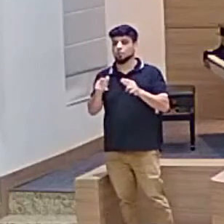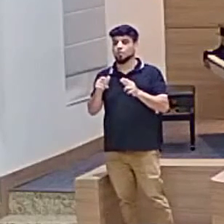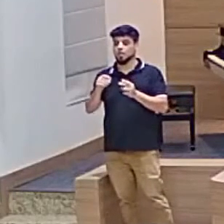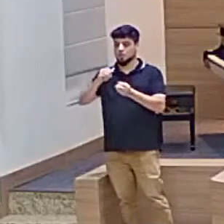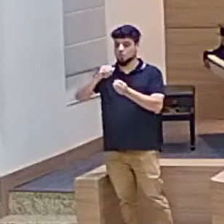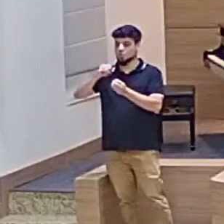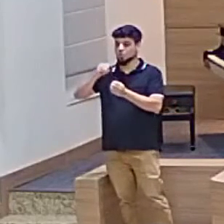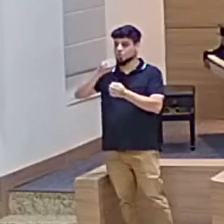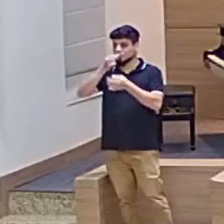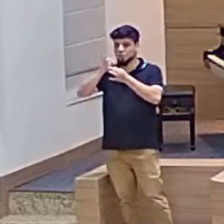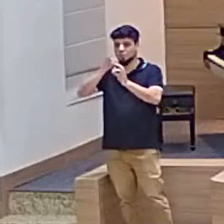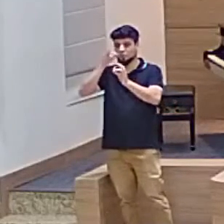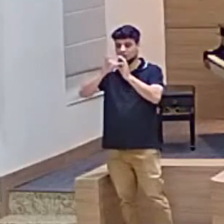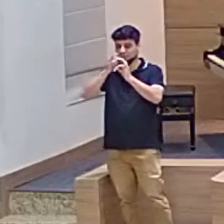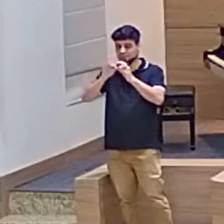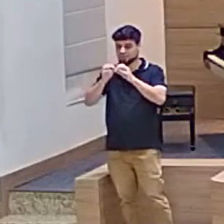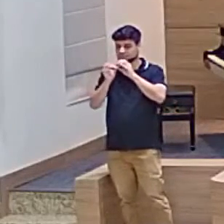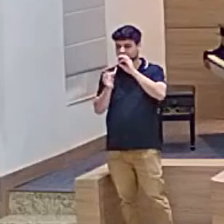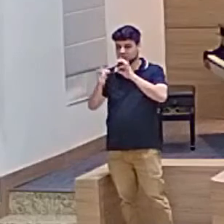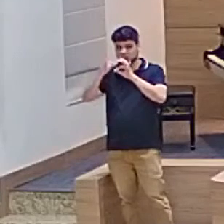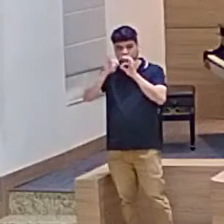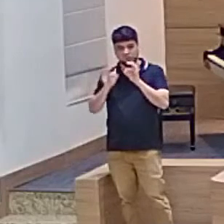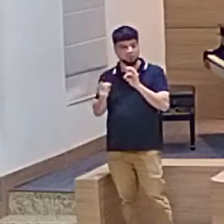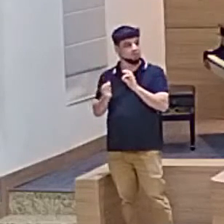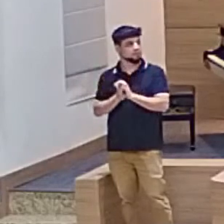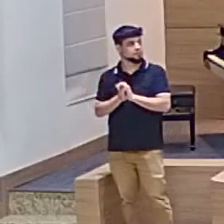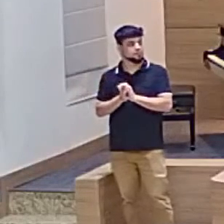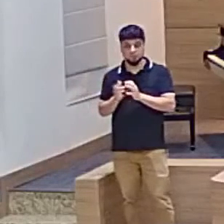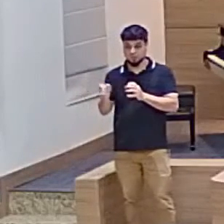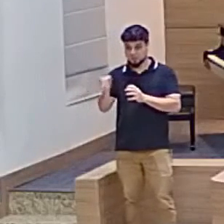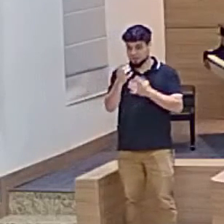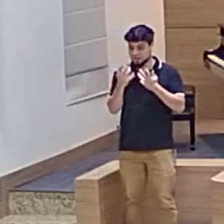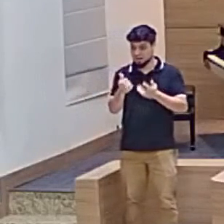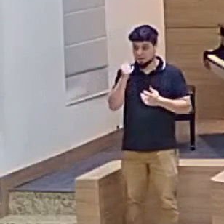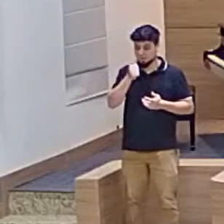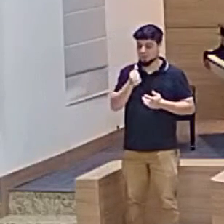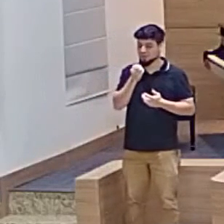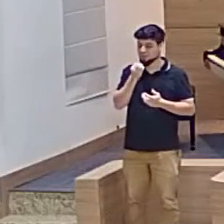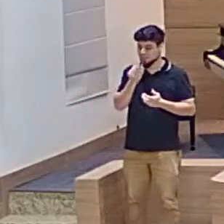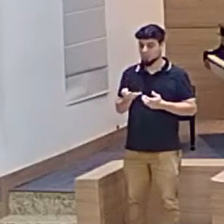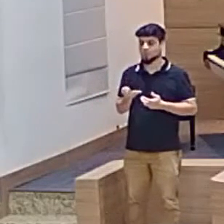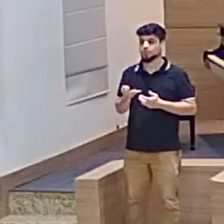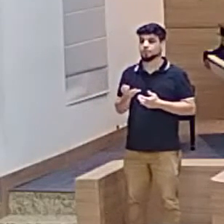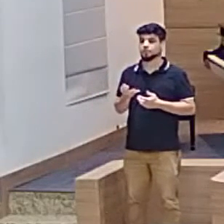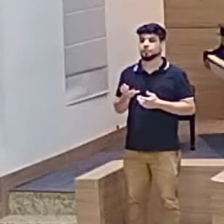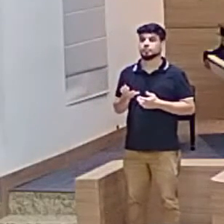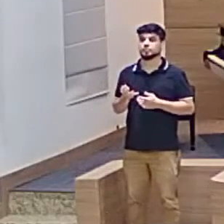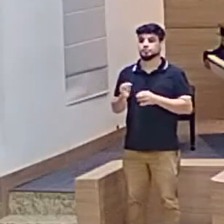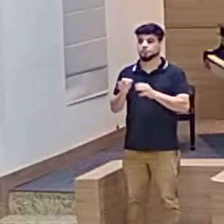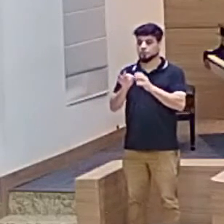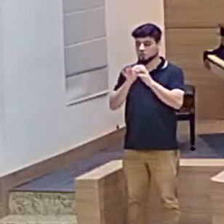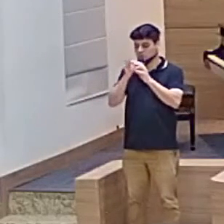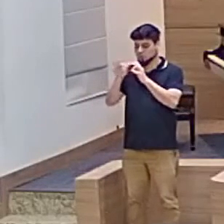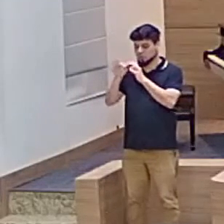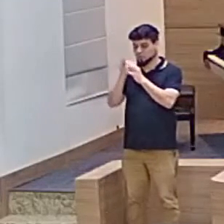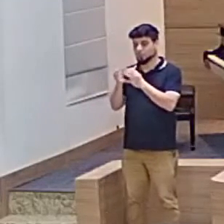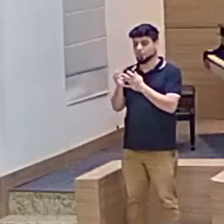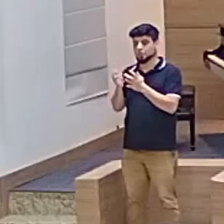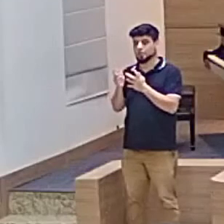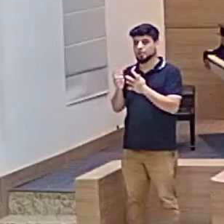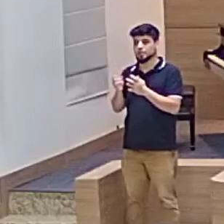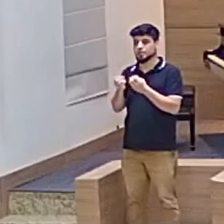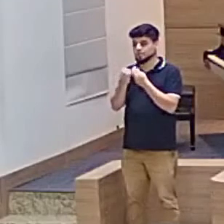uva e o varão que a mulher do se você quer sorver a